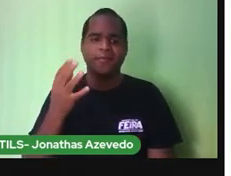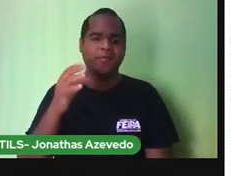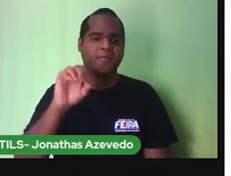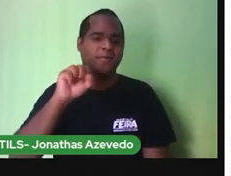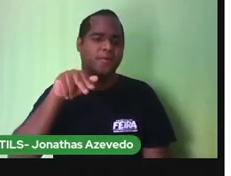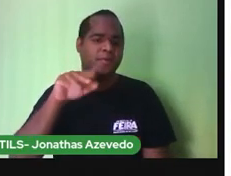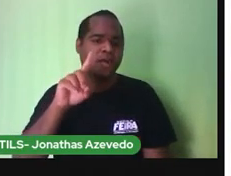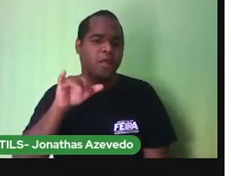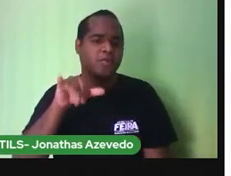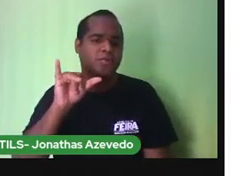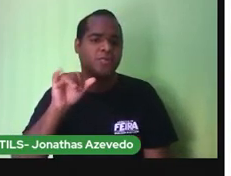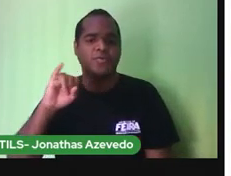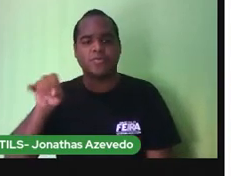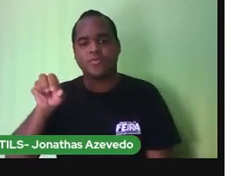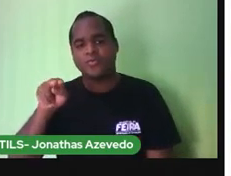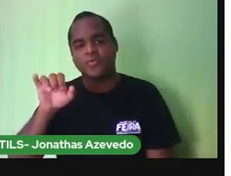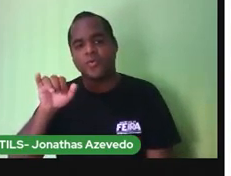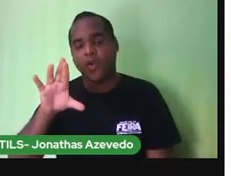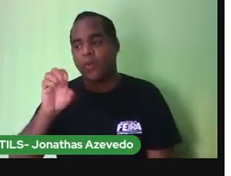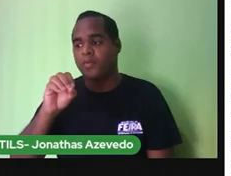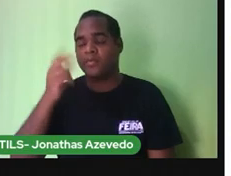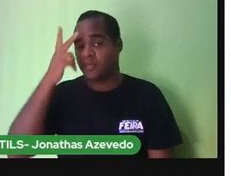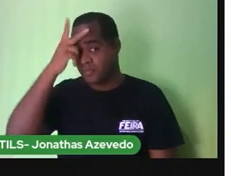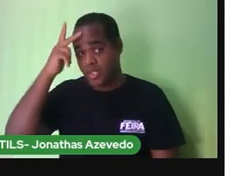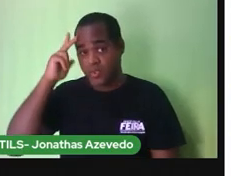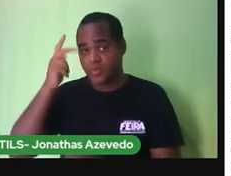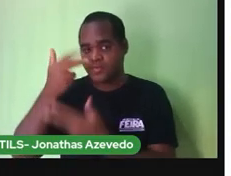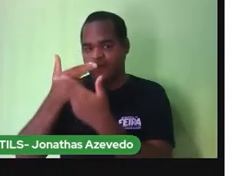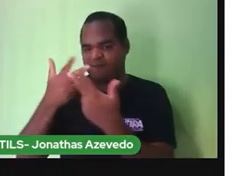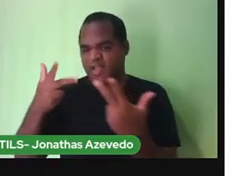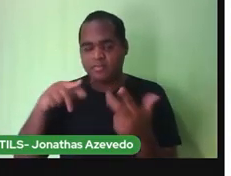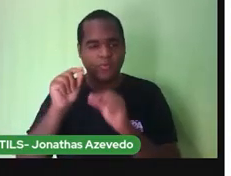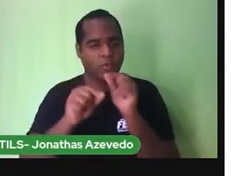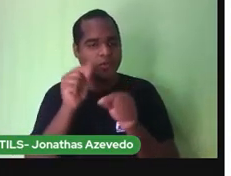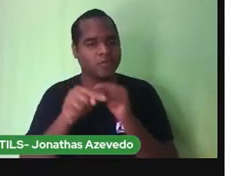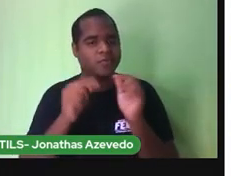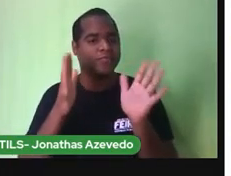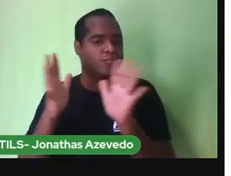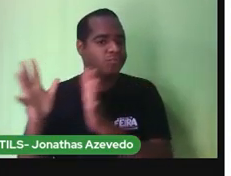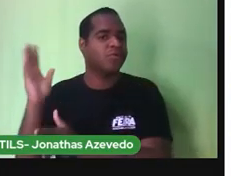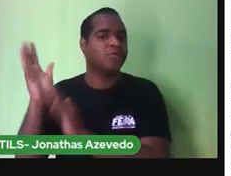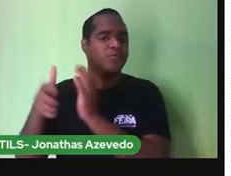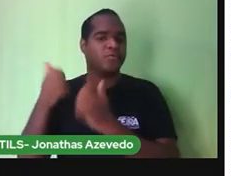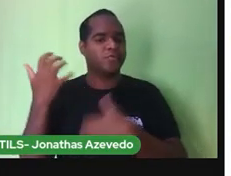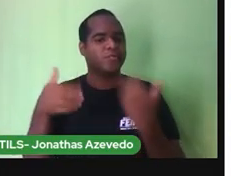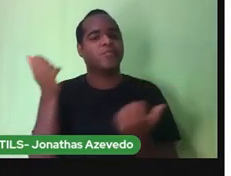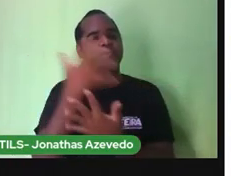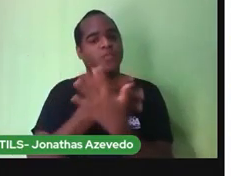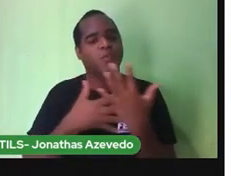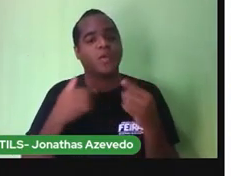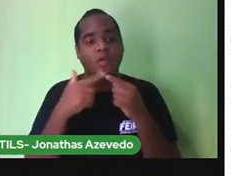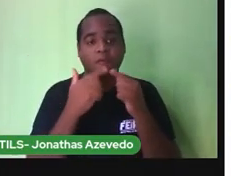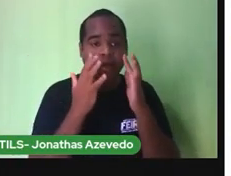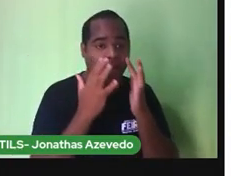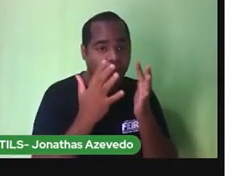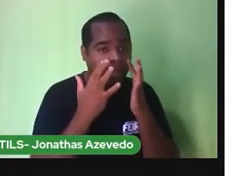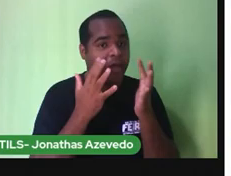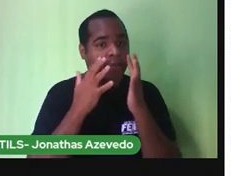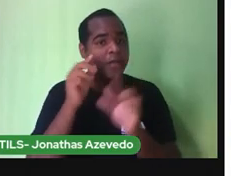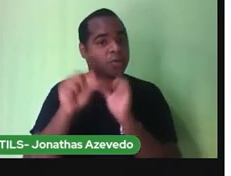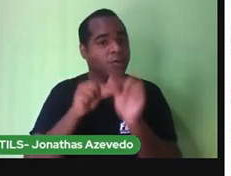Junior enfim muitas pessoas já regravaram é são o presta atenção vai